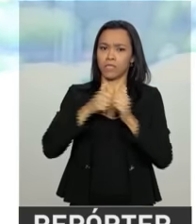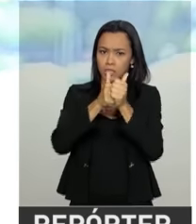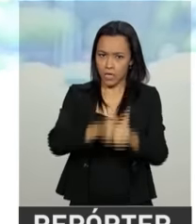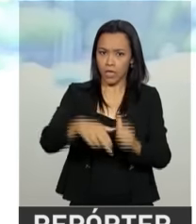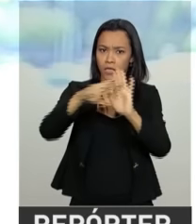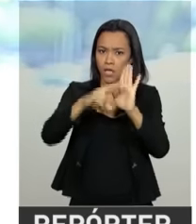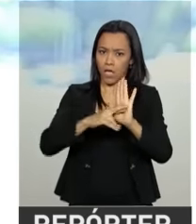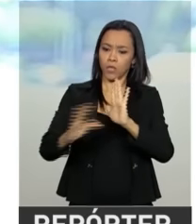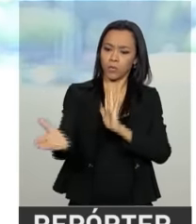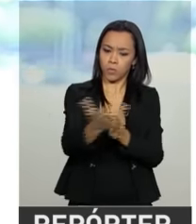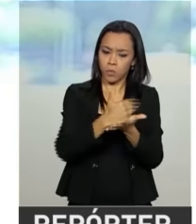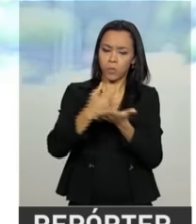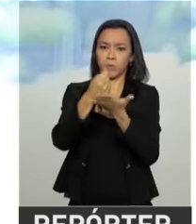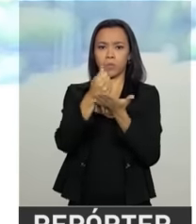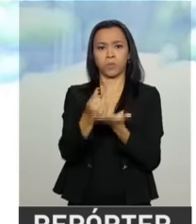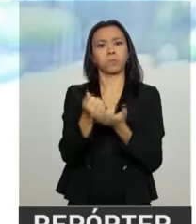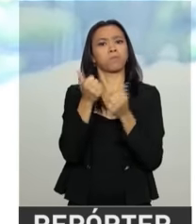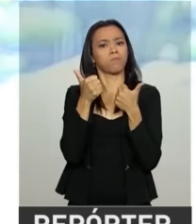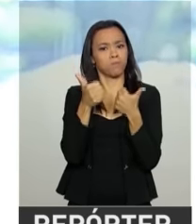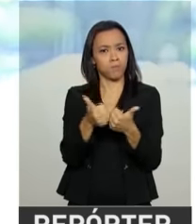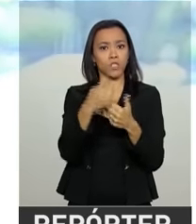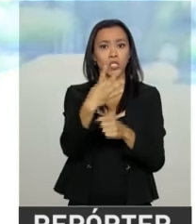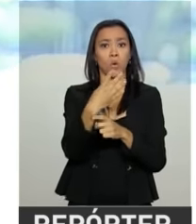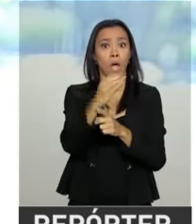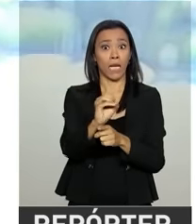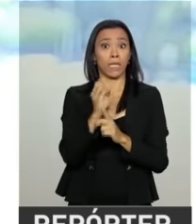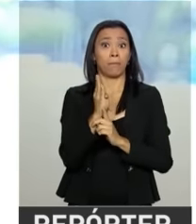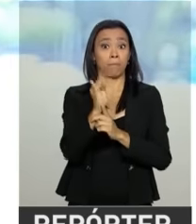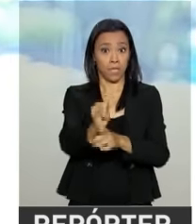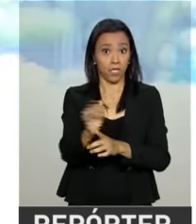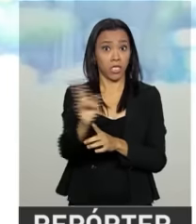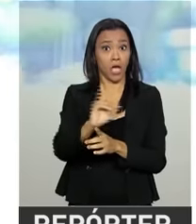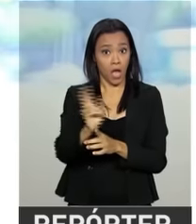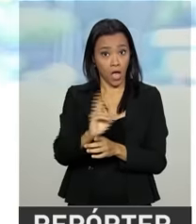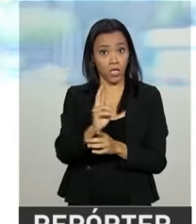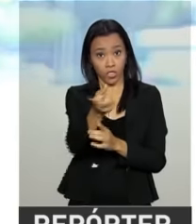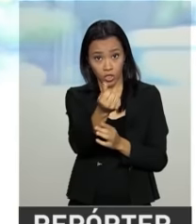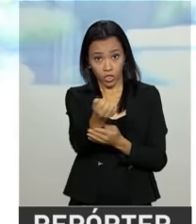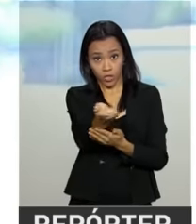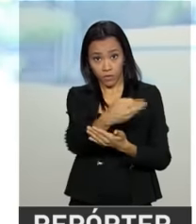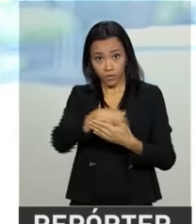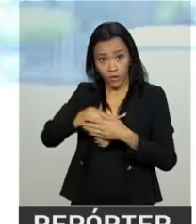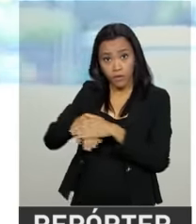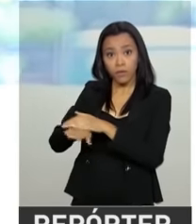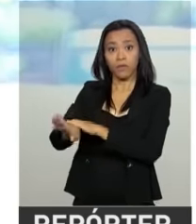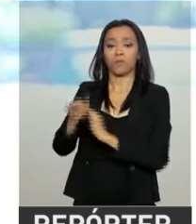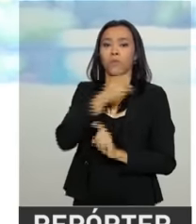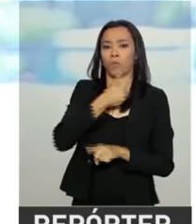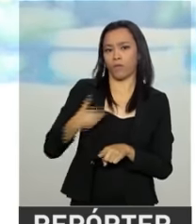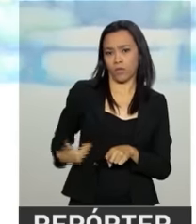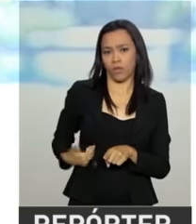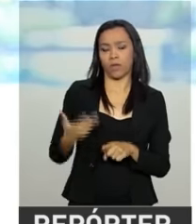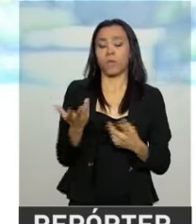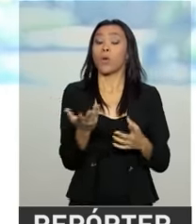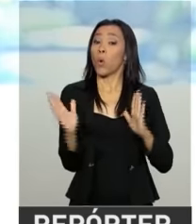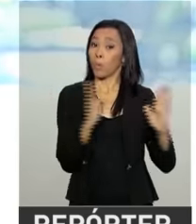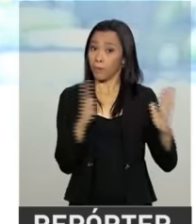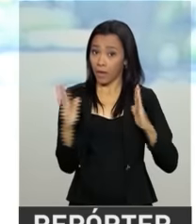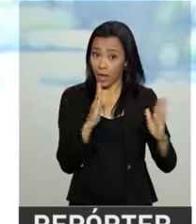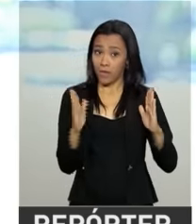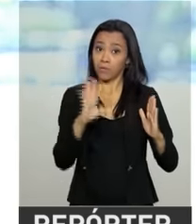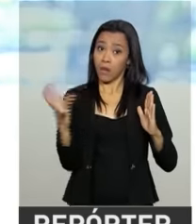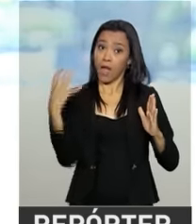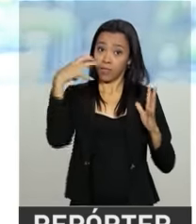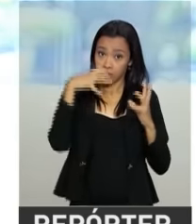que gerou essa arrecadação de 40 bilhões de reais aos cofres públicos. E o prazo para aderir ao